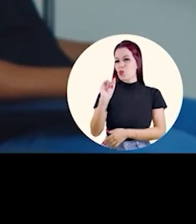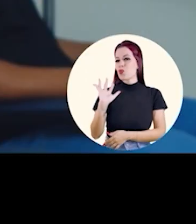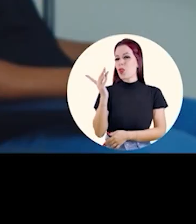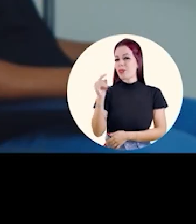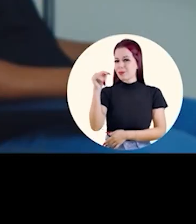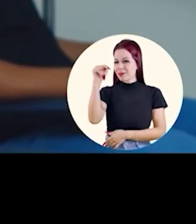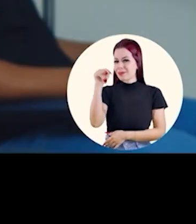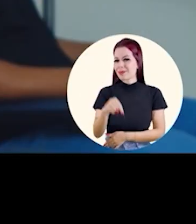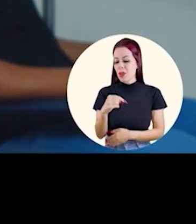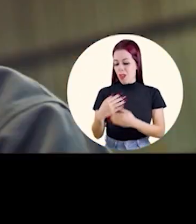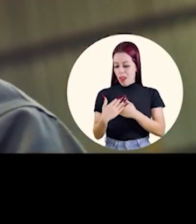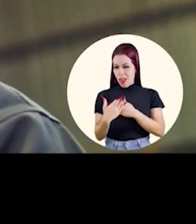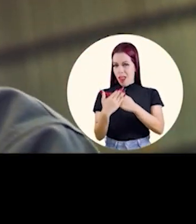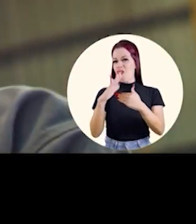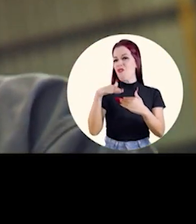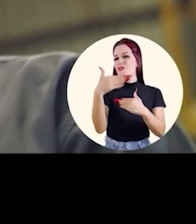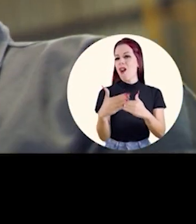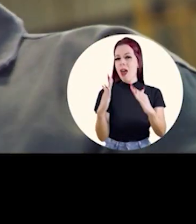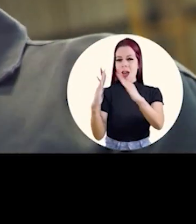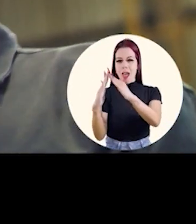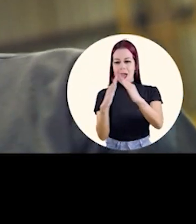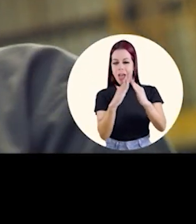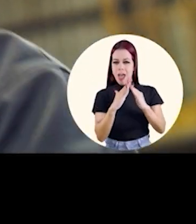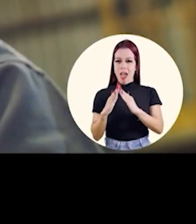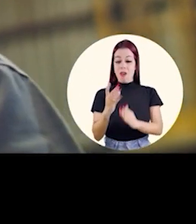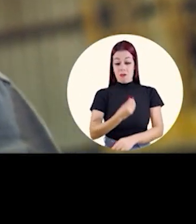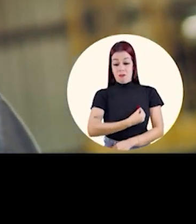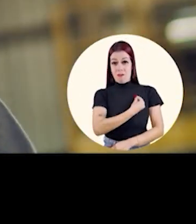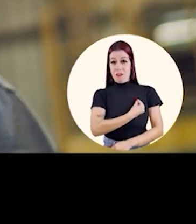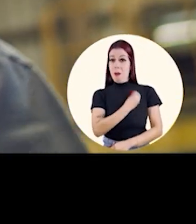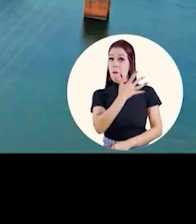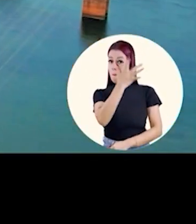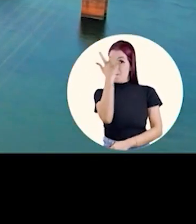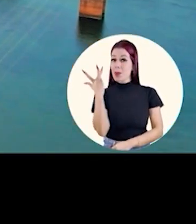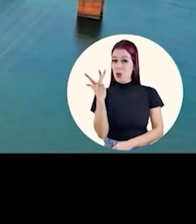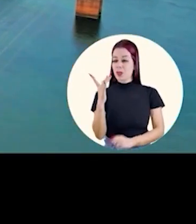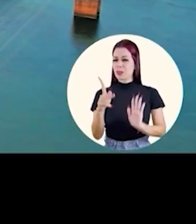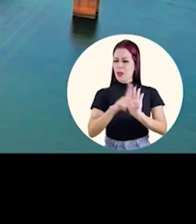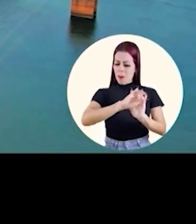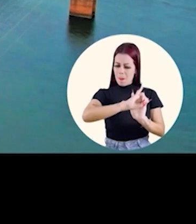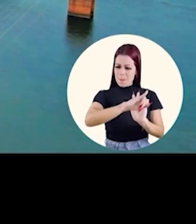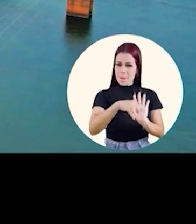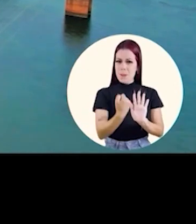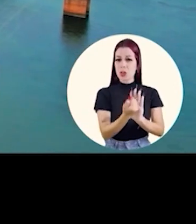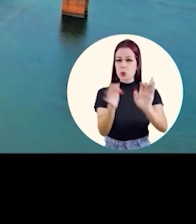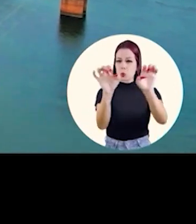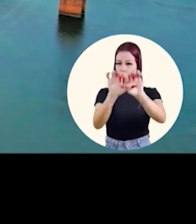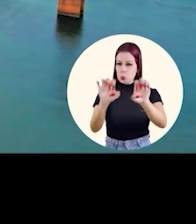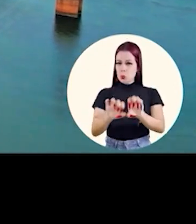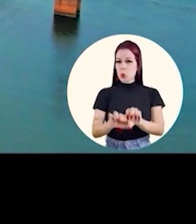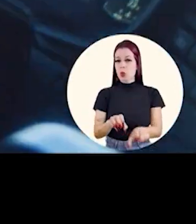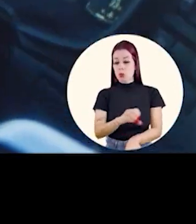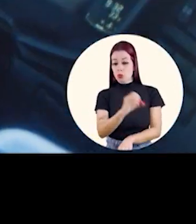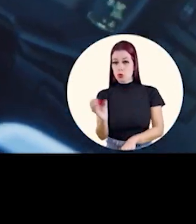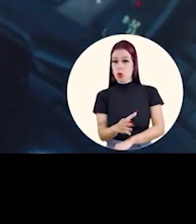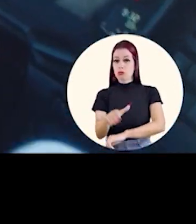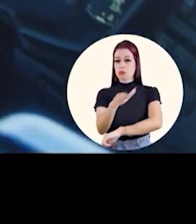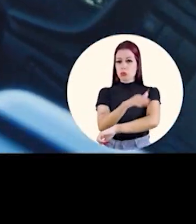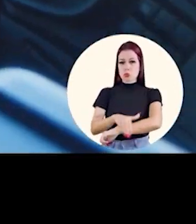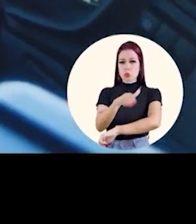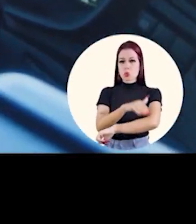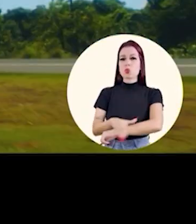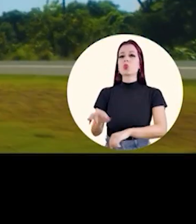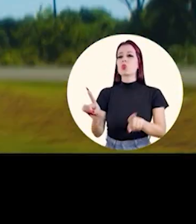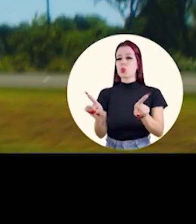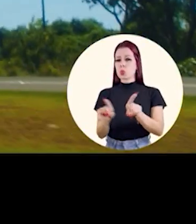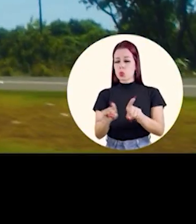sabe o que acontece aqui reflete aí fora na vida de cada cidadão desde Grandes projetos de infraestrutura como as novas